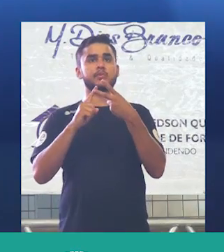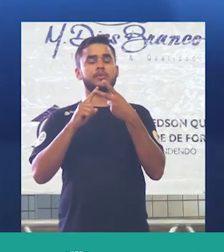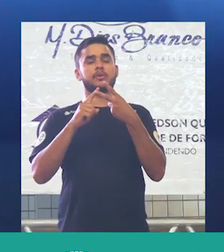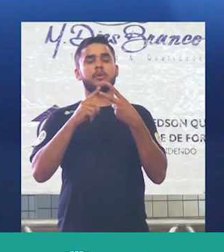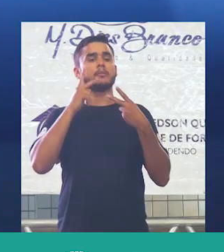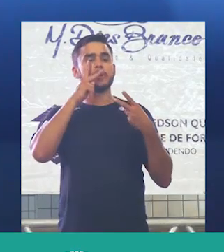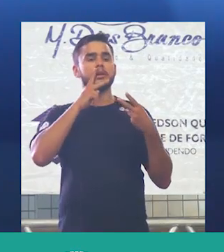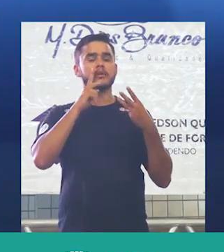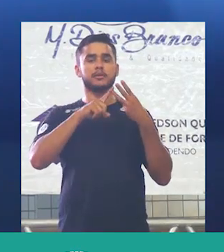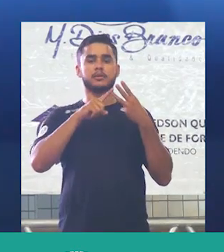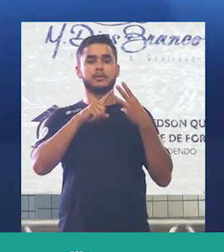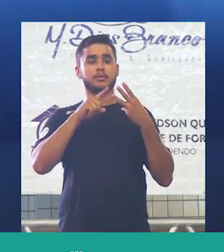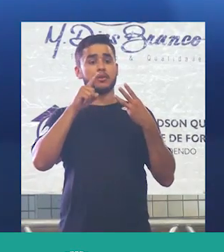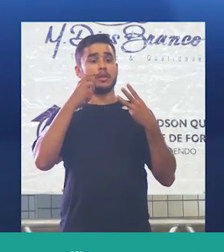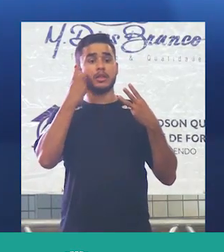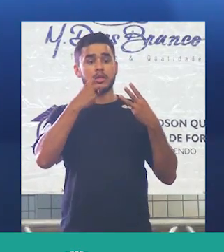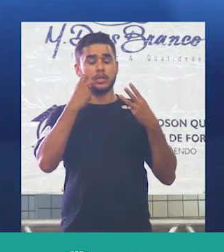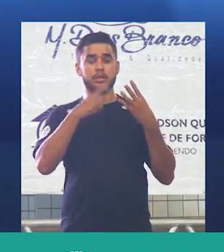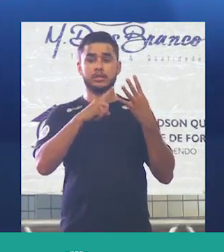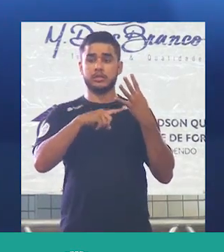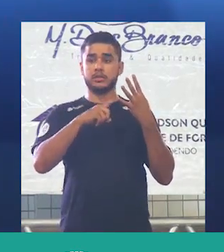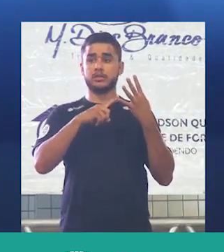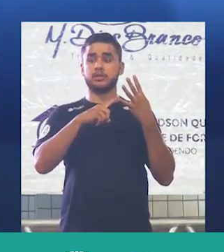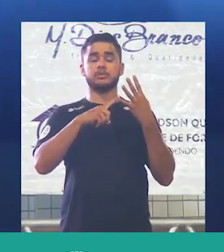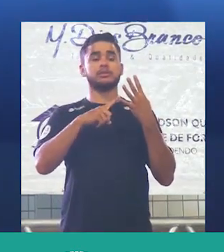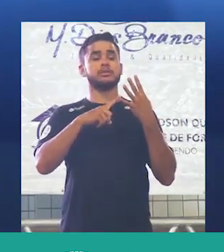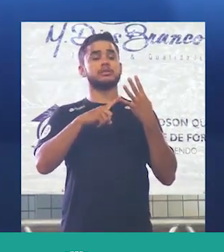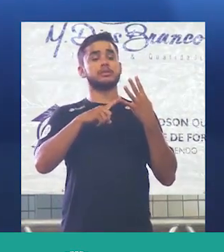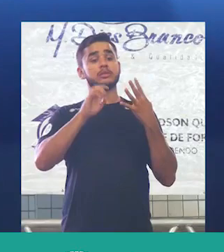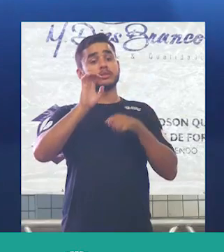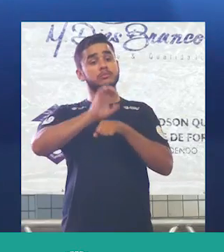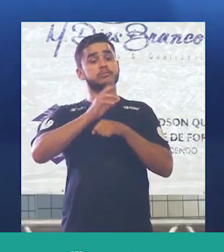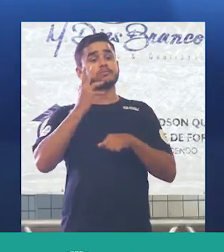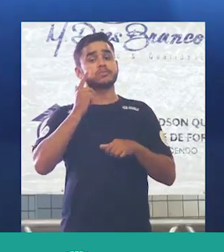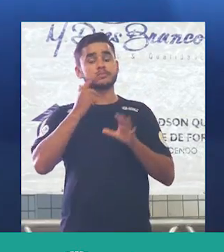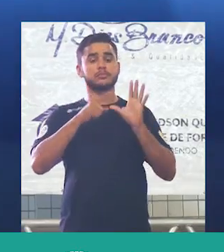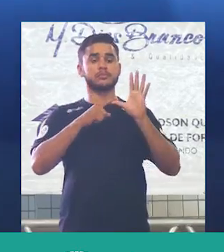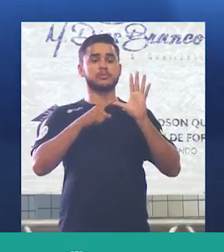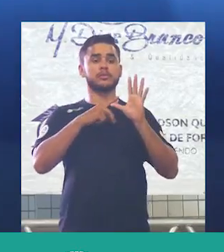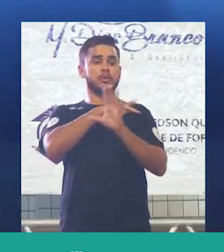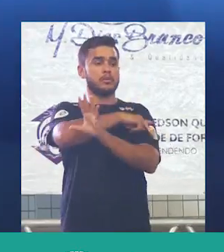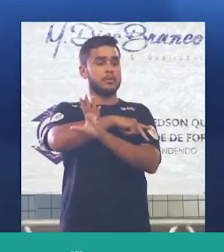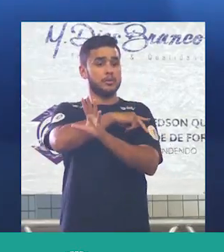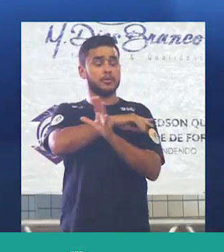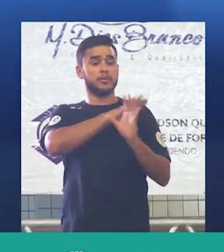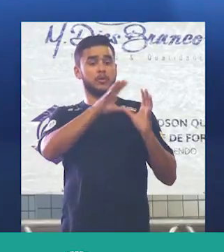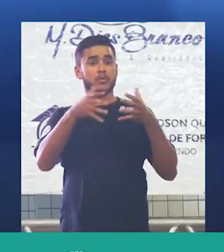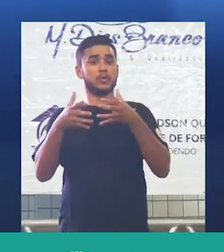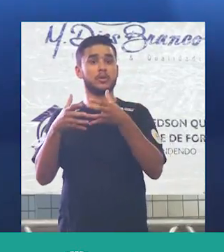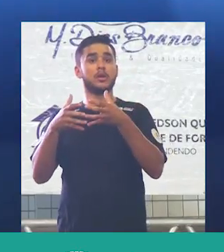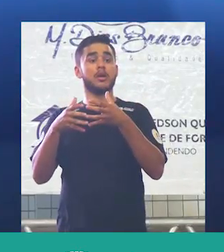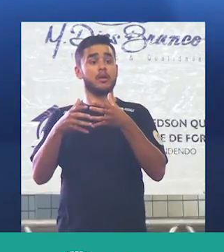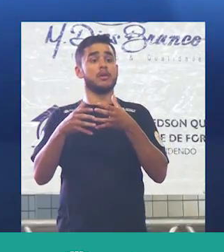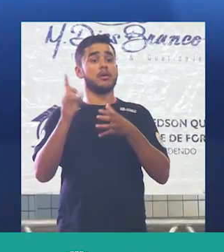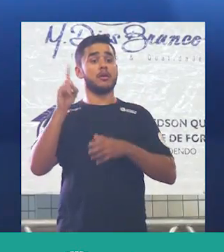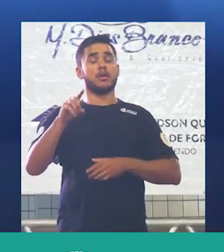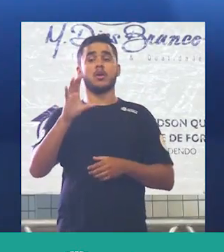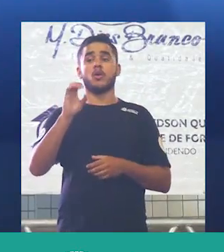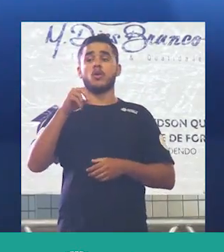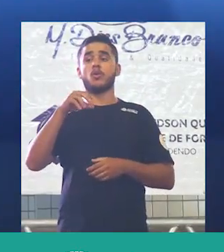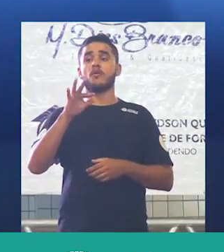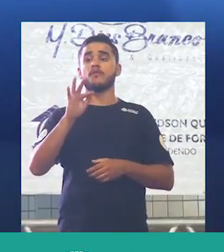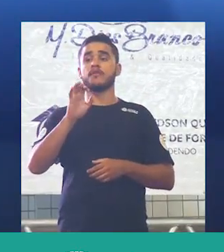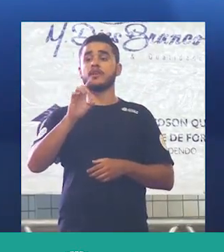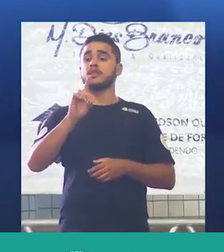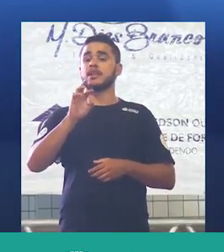do Norte, Ceará e Piauí, se juntaram para se separar do Brasil, formando a Confederação do Equador. que acabou não